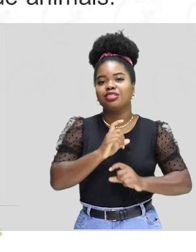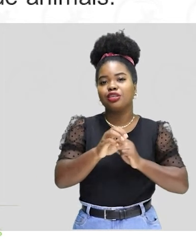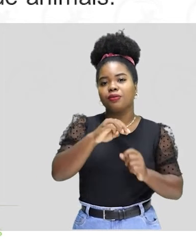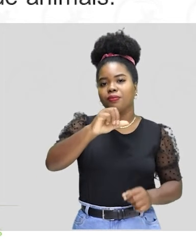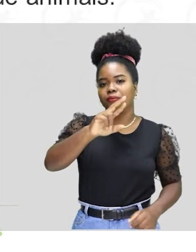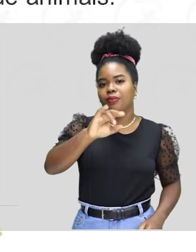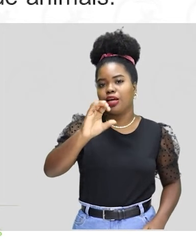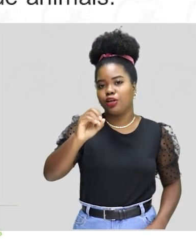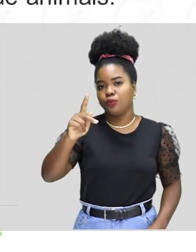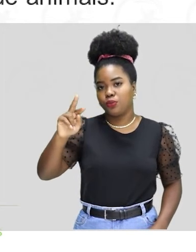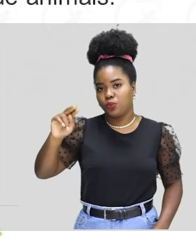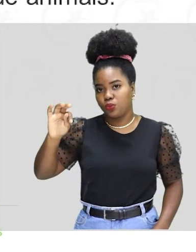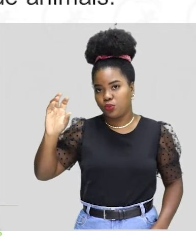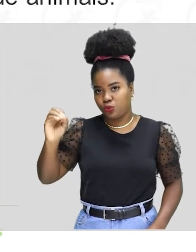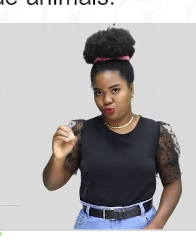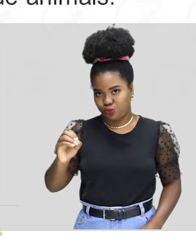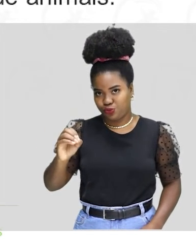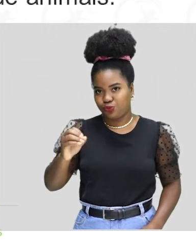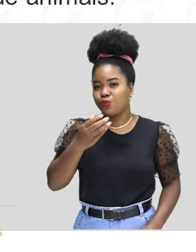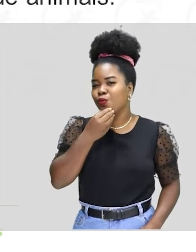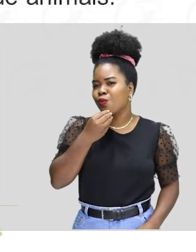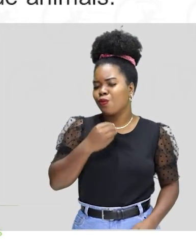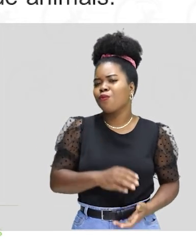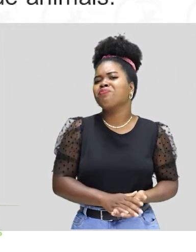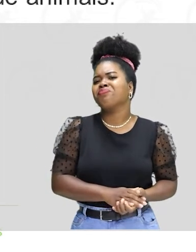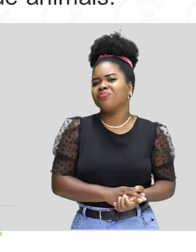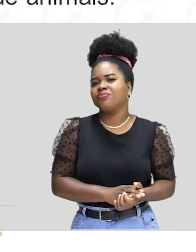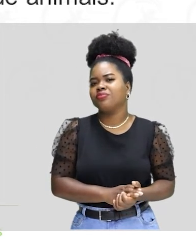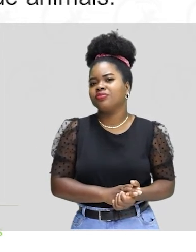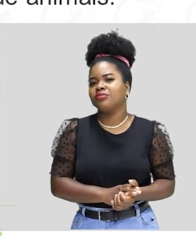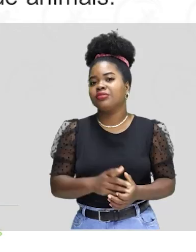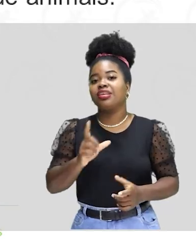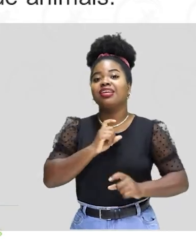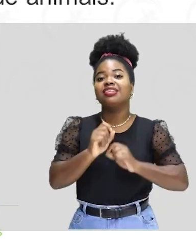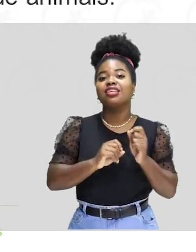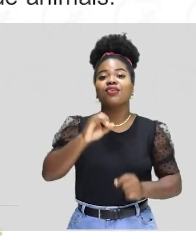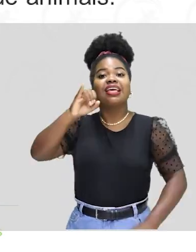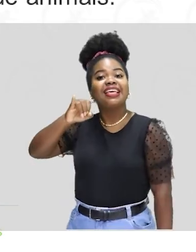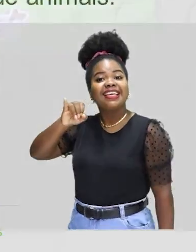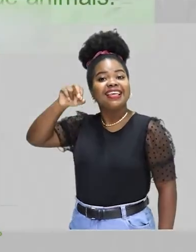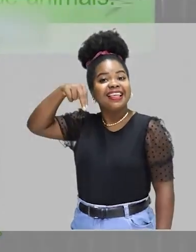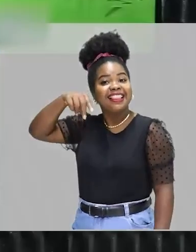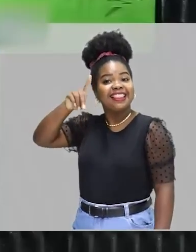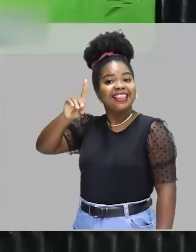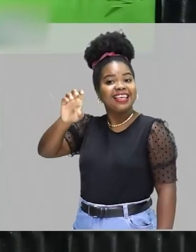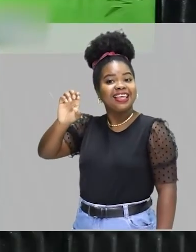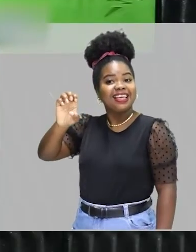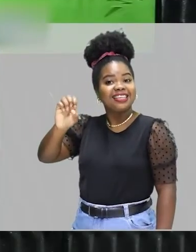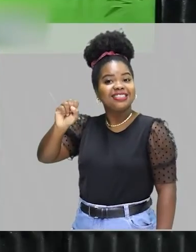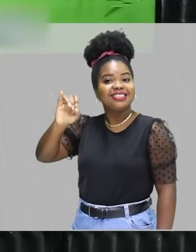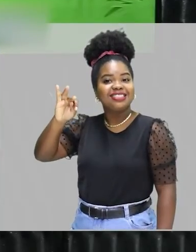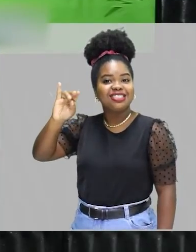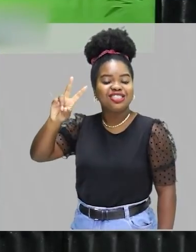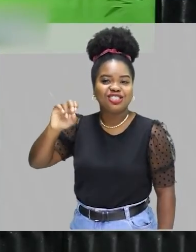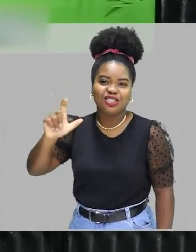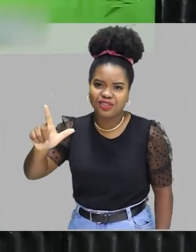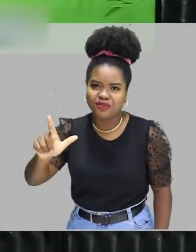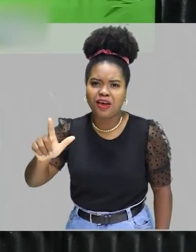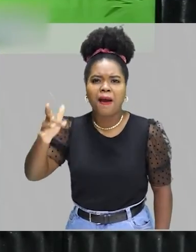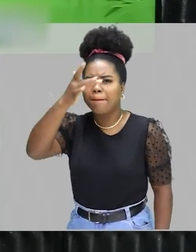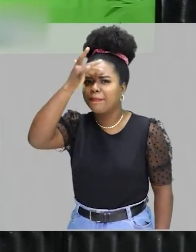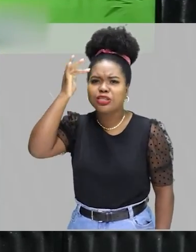Porto, ele criou o neologismo indesistível. O que ele quer dizer? Aquela pessoa que não